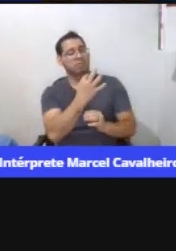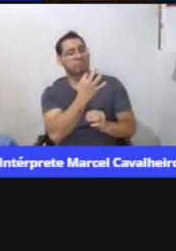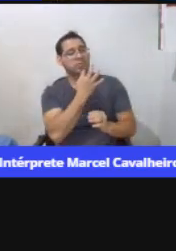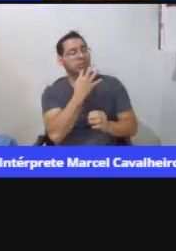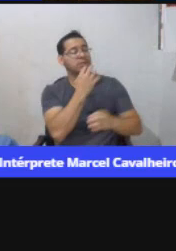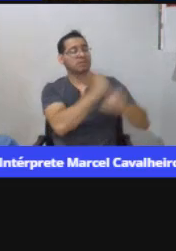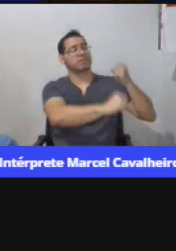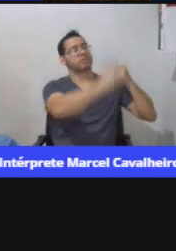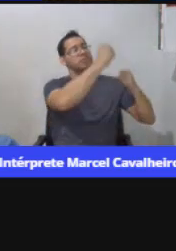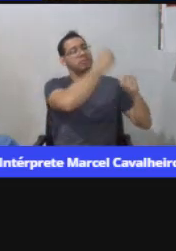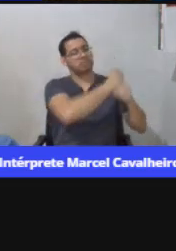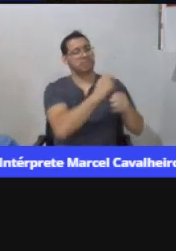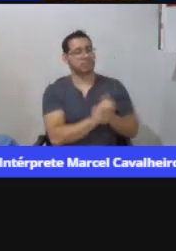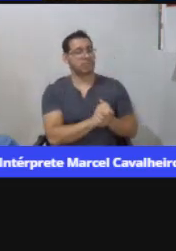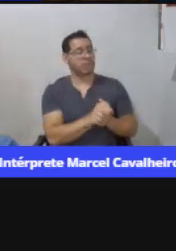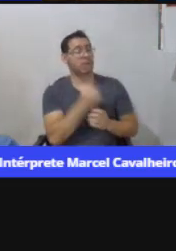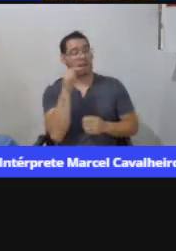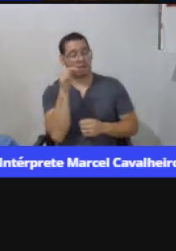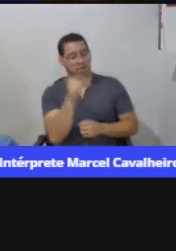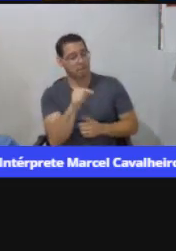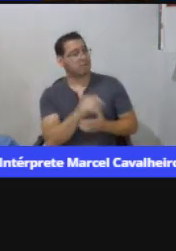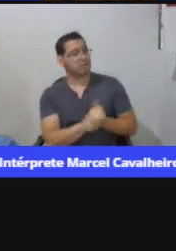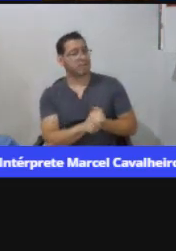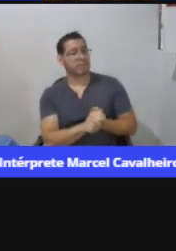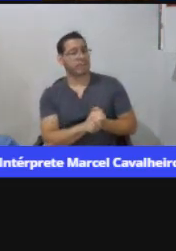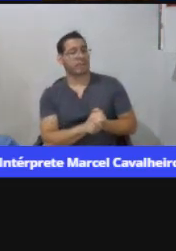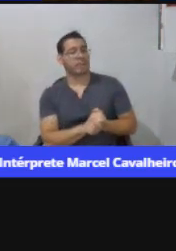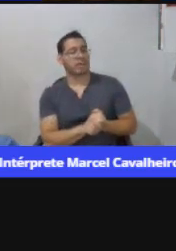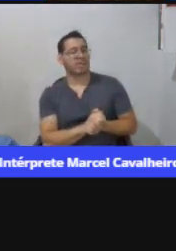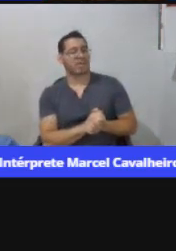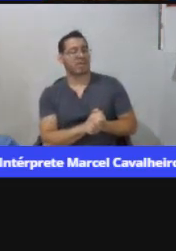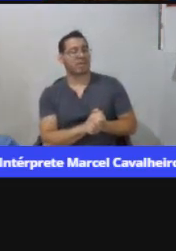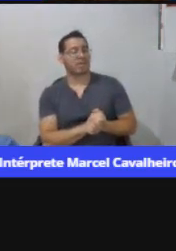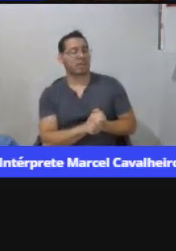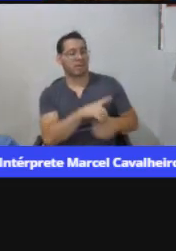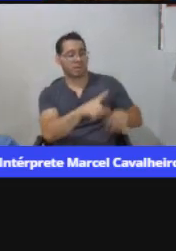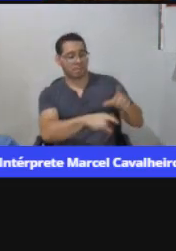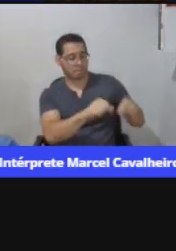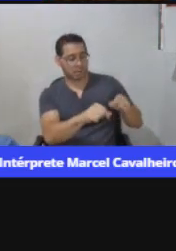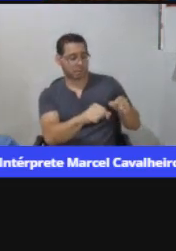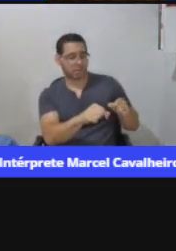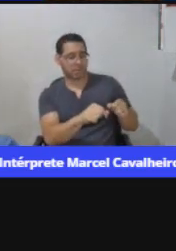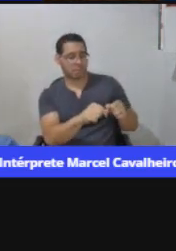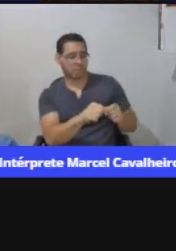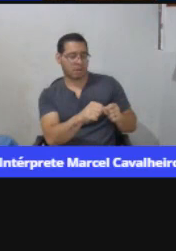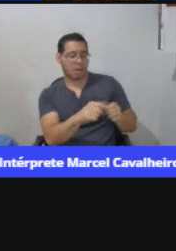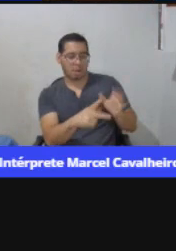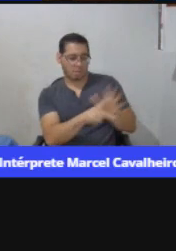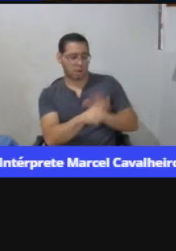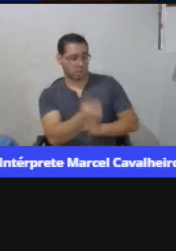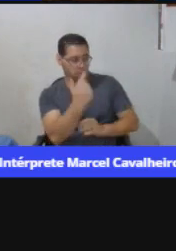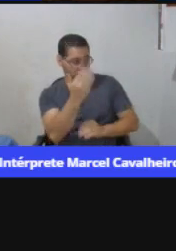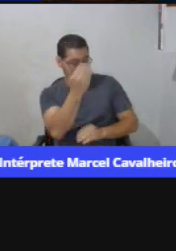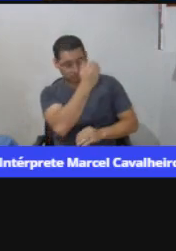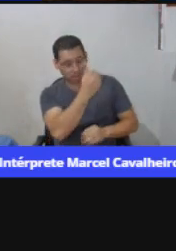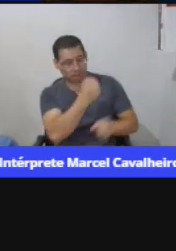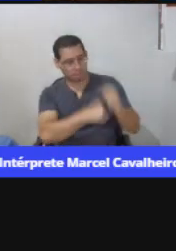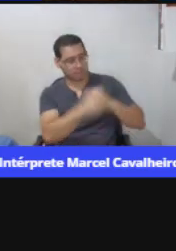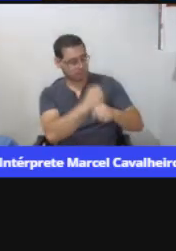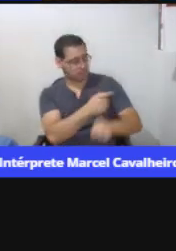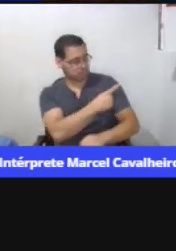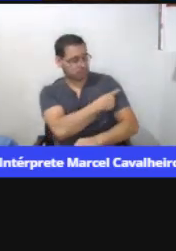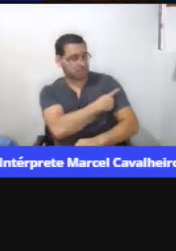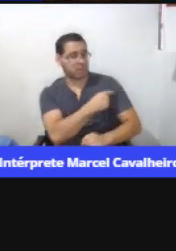ano anterior. Então, nesse caso, nós pegamos algumas habilidades lá do primeiro aninho para poder trabalhar